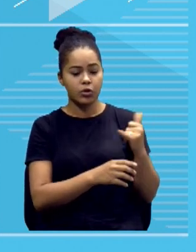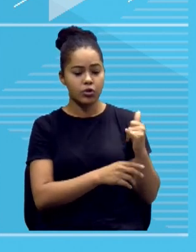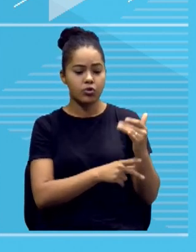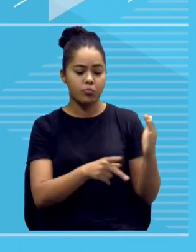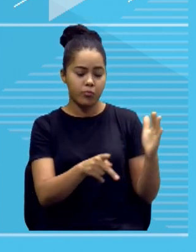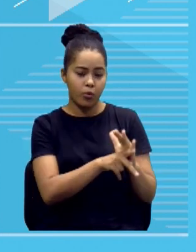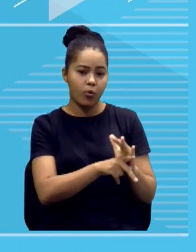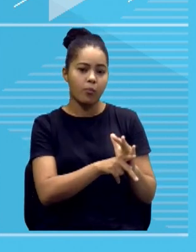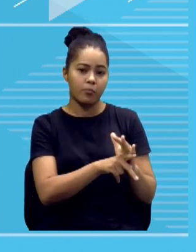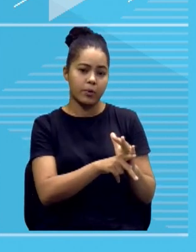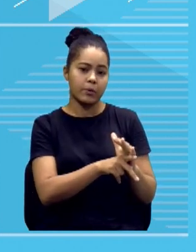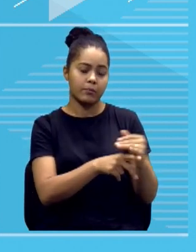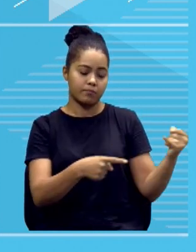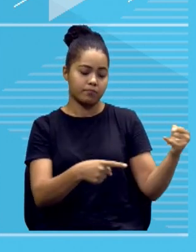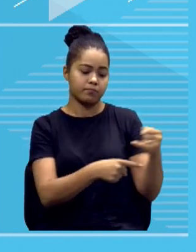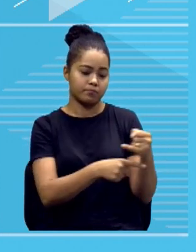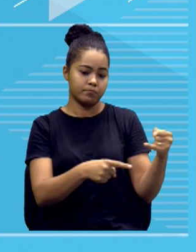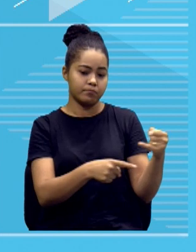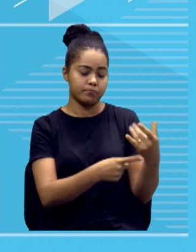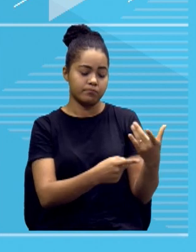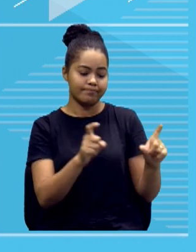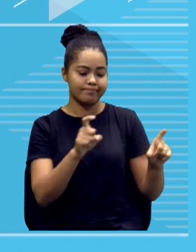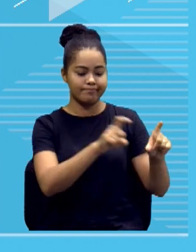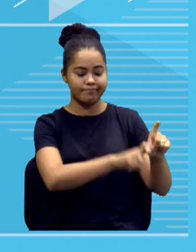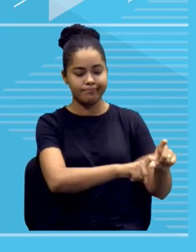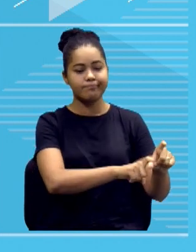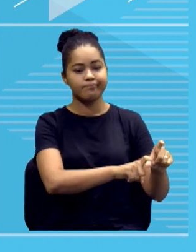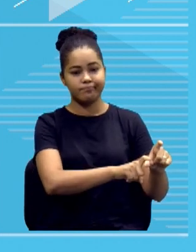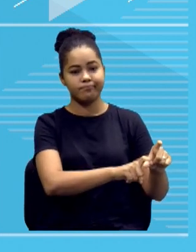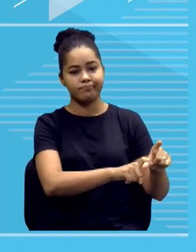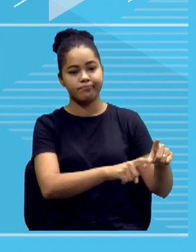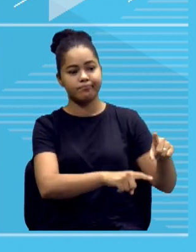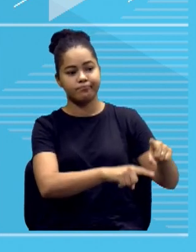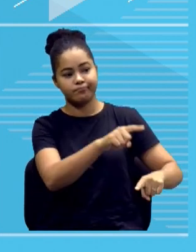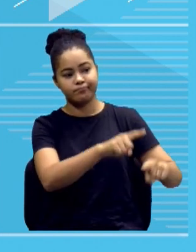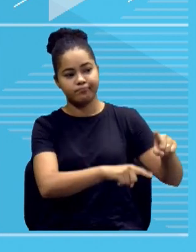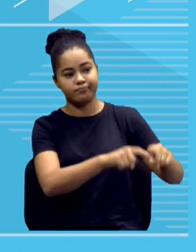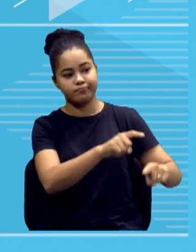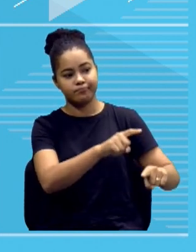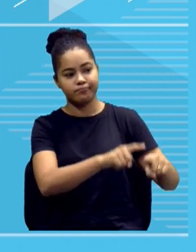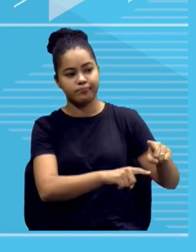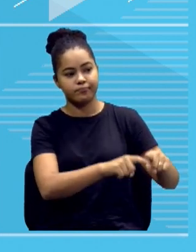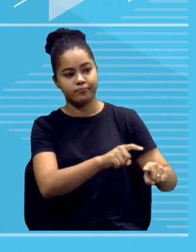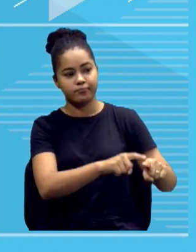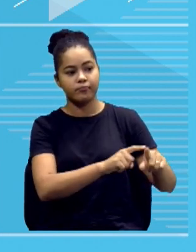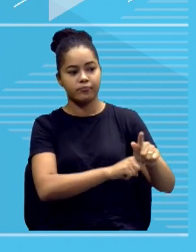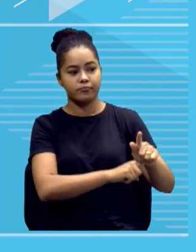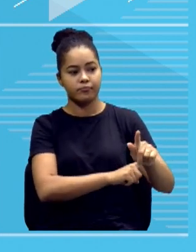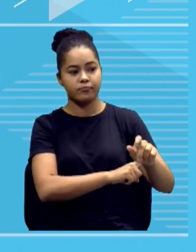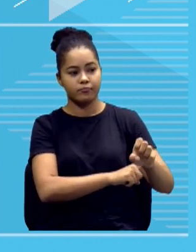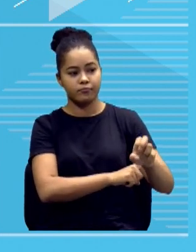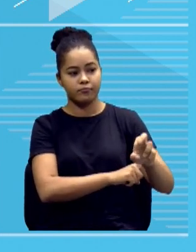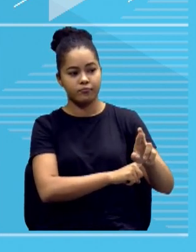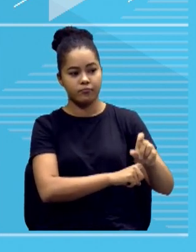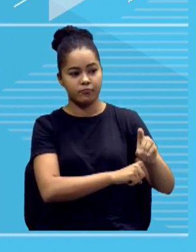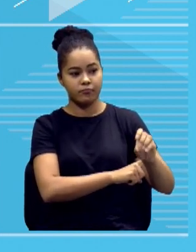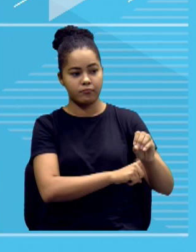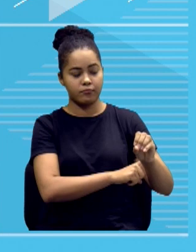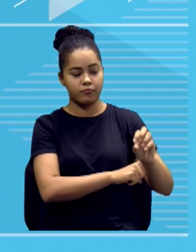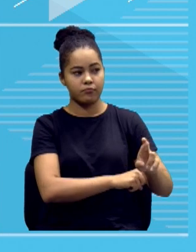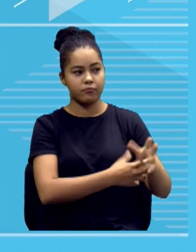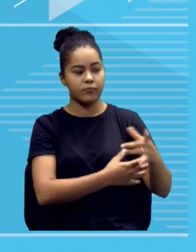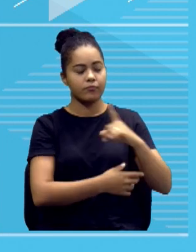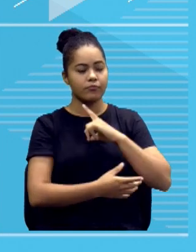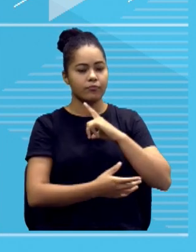basicamente, tudo depende desse cidadão, tudo depende desse cara, tá bom? Você pode ver vários tipos de geradores no seu dia a dia.